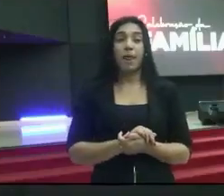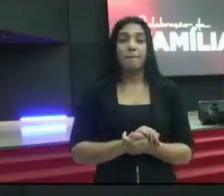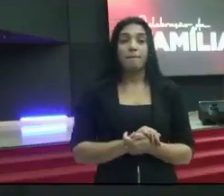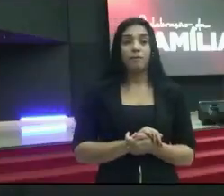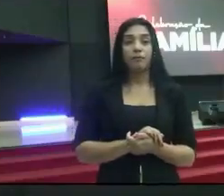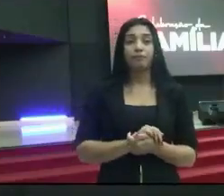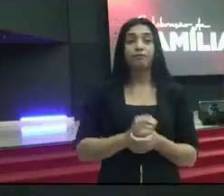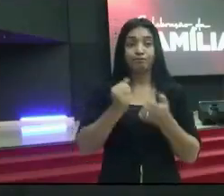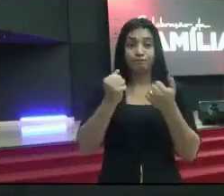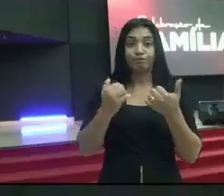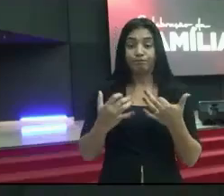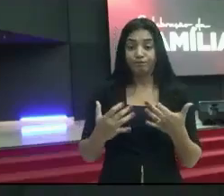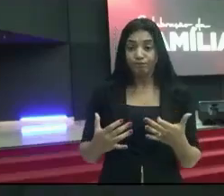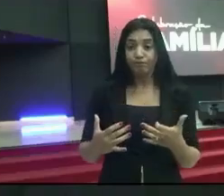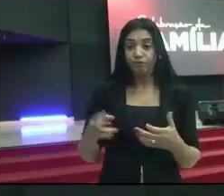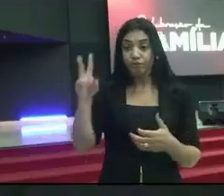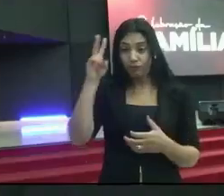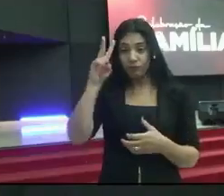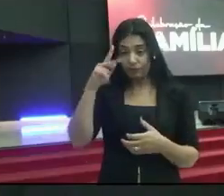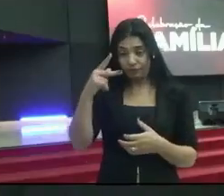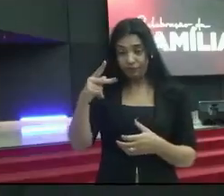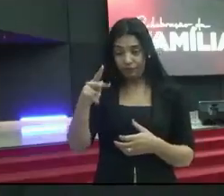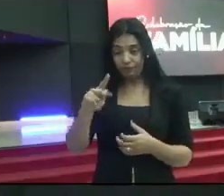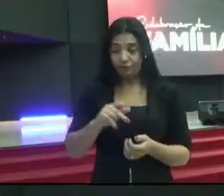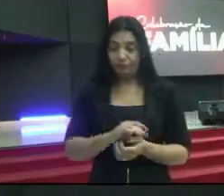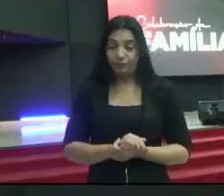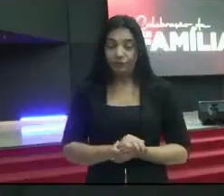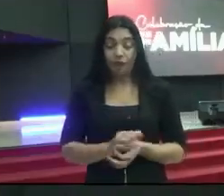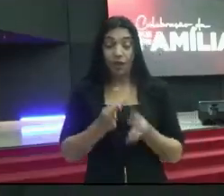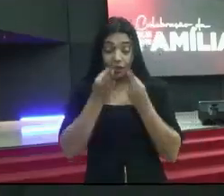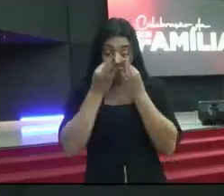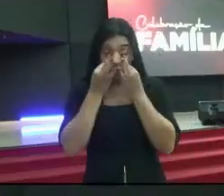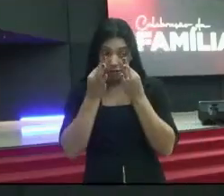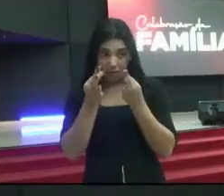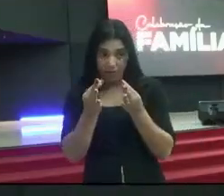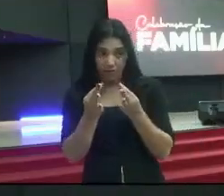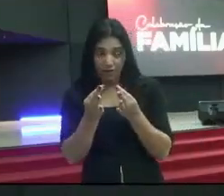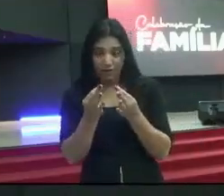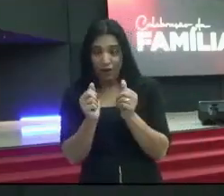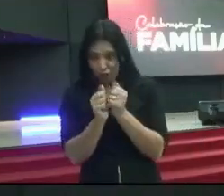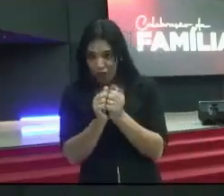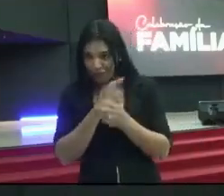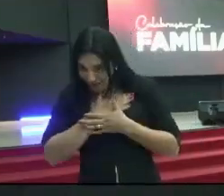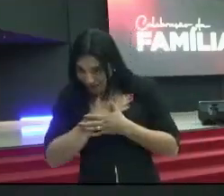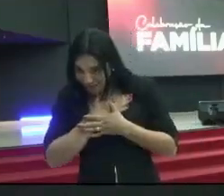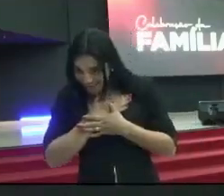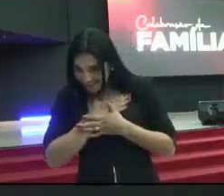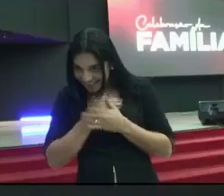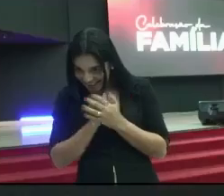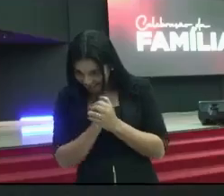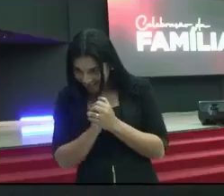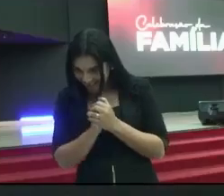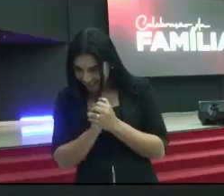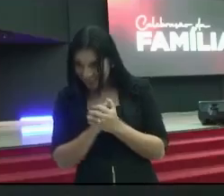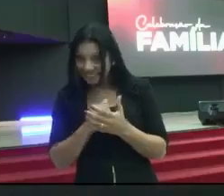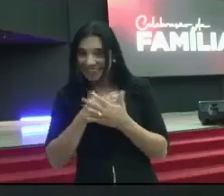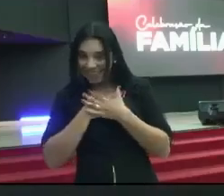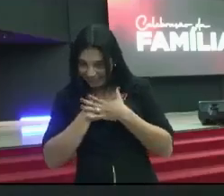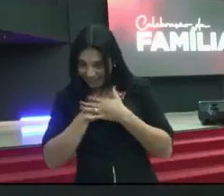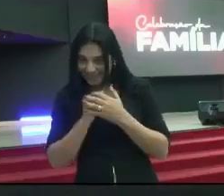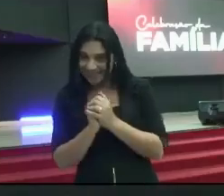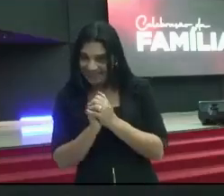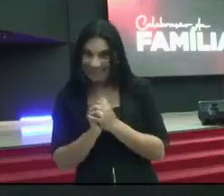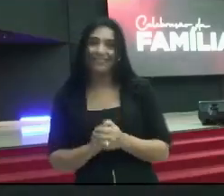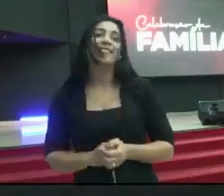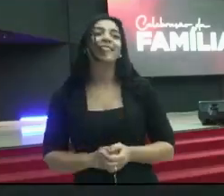Deixa eu te contar uma história para você. Preste atenção. Estão comigo? Estão comigo?